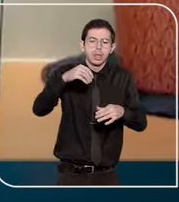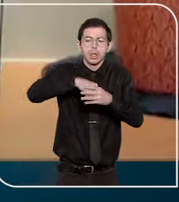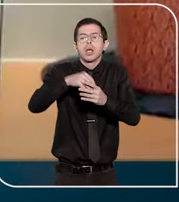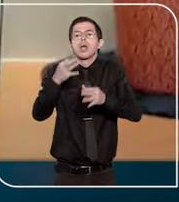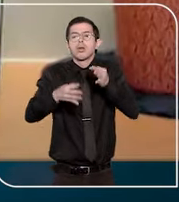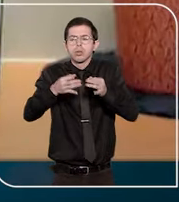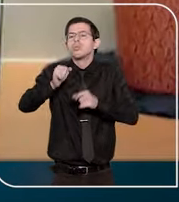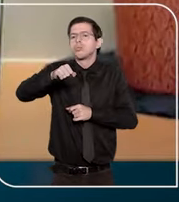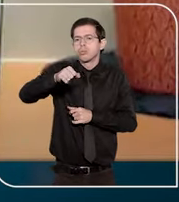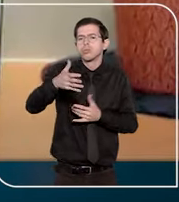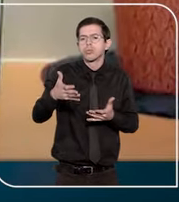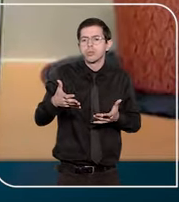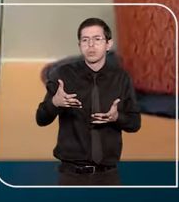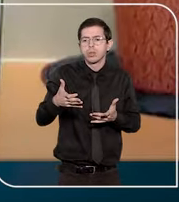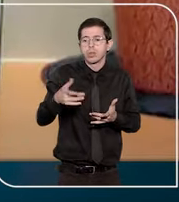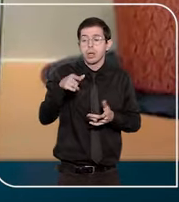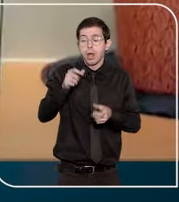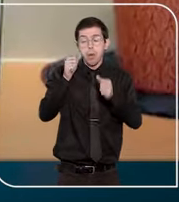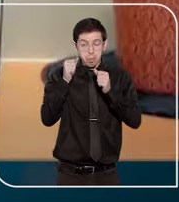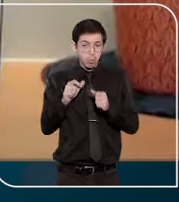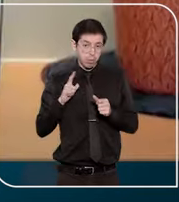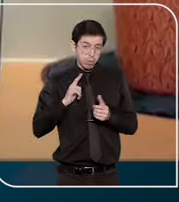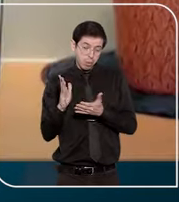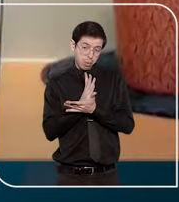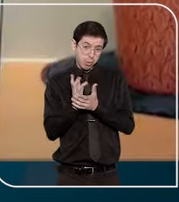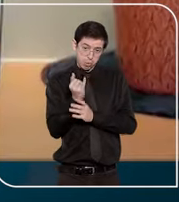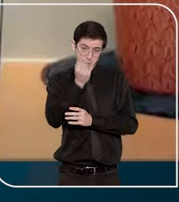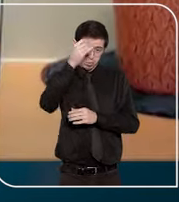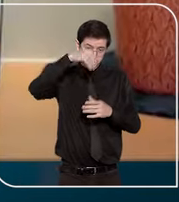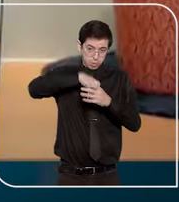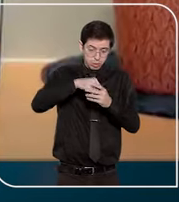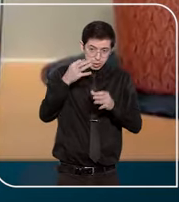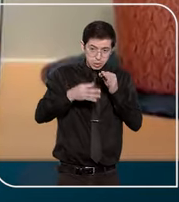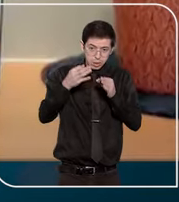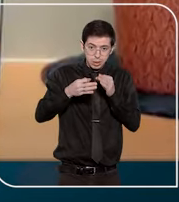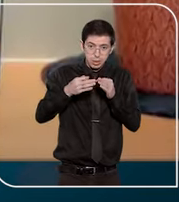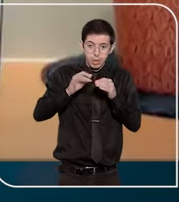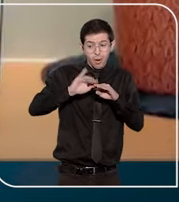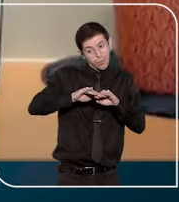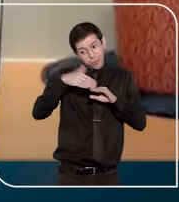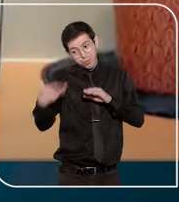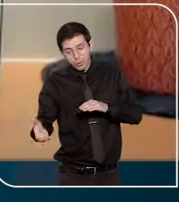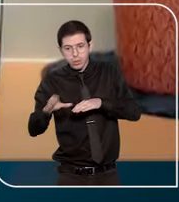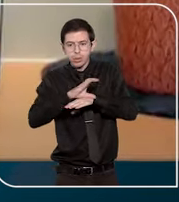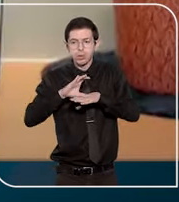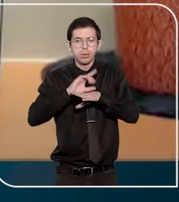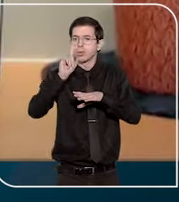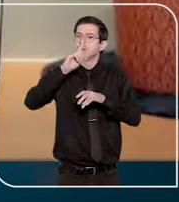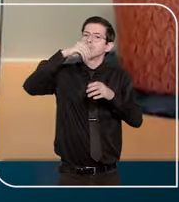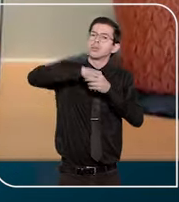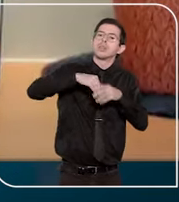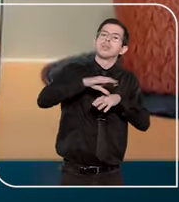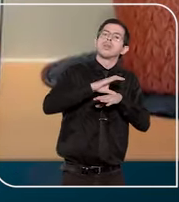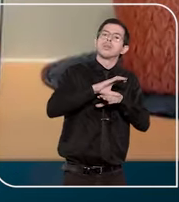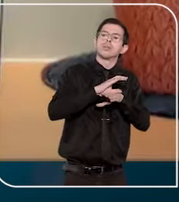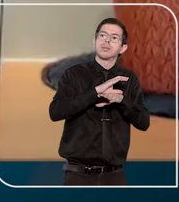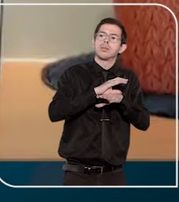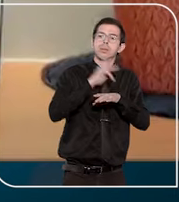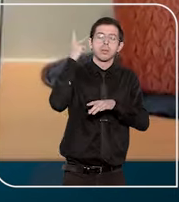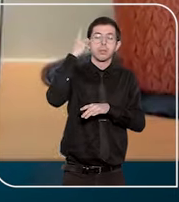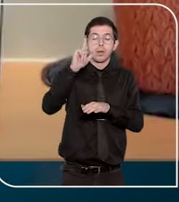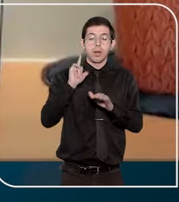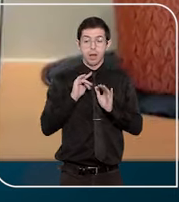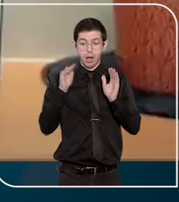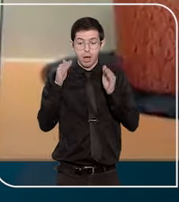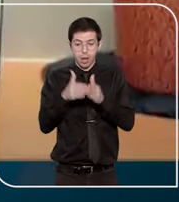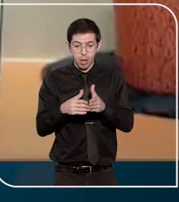sim. Isso pode ter até uma relevância jurídica infraconstitucional, mas não constitucional. Então, para fins de cabimento do